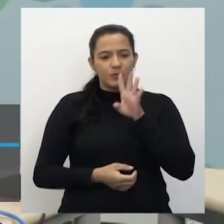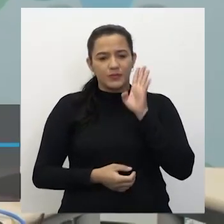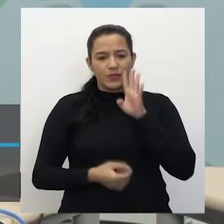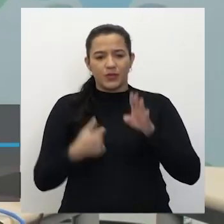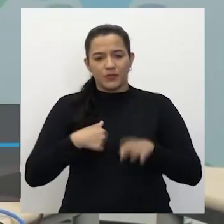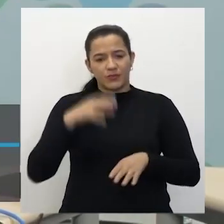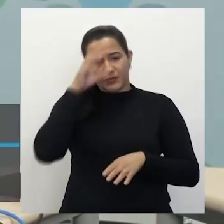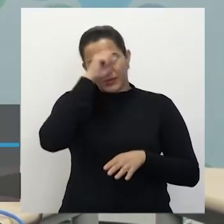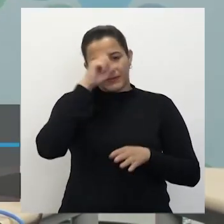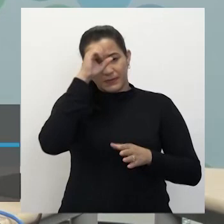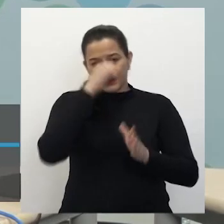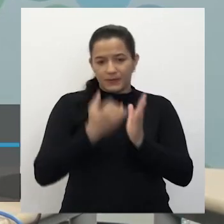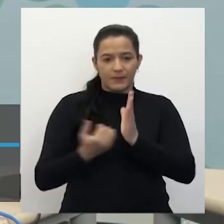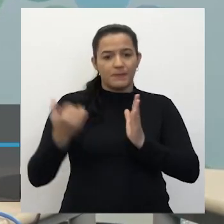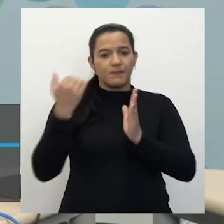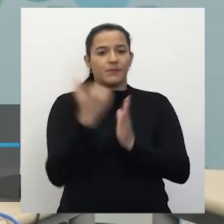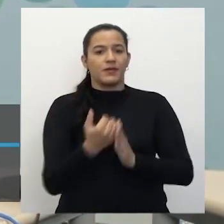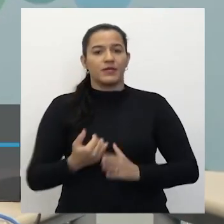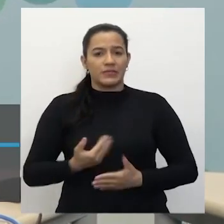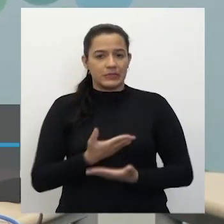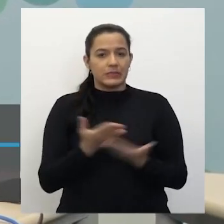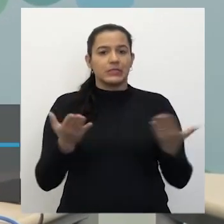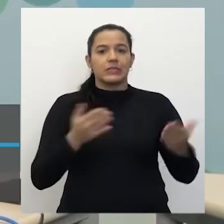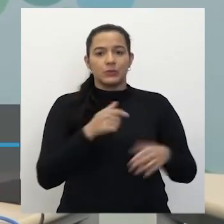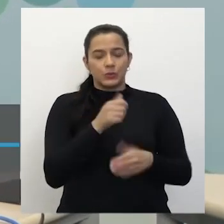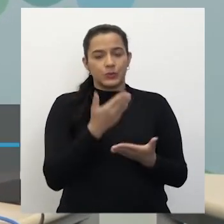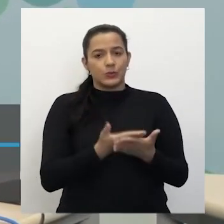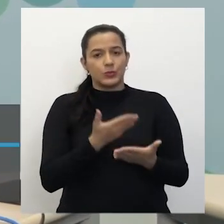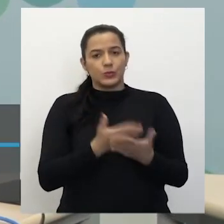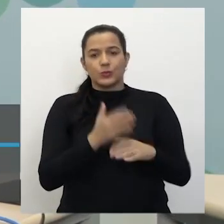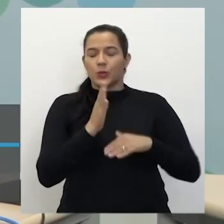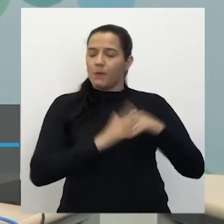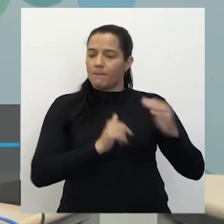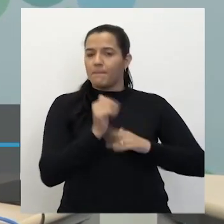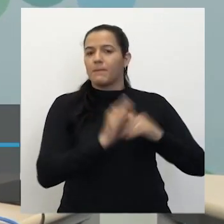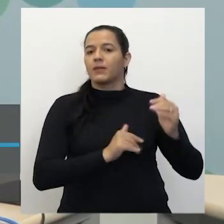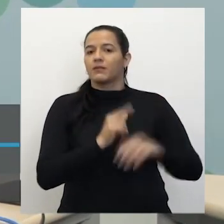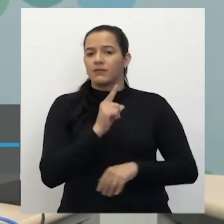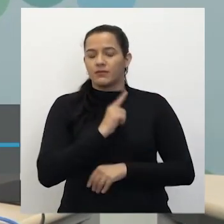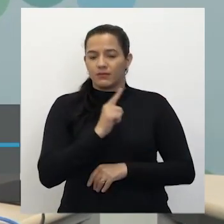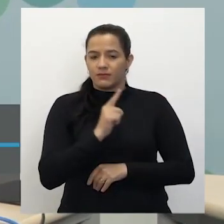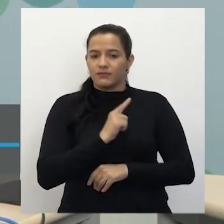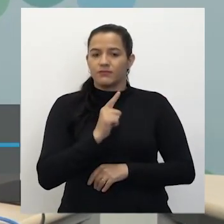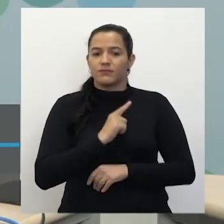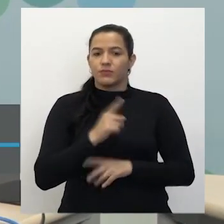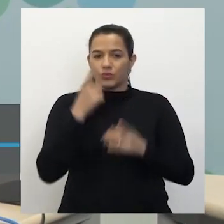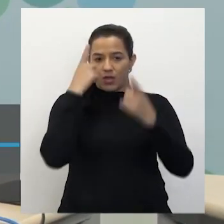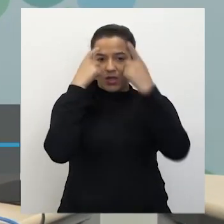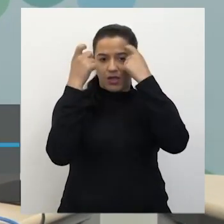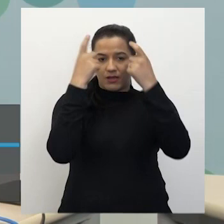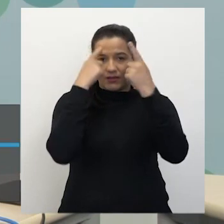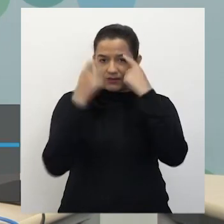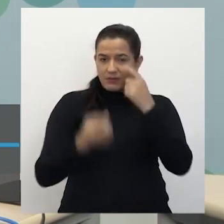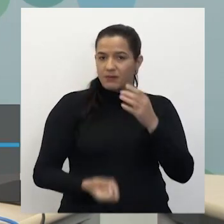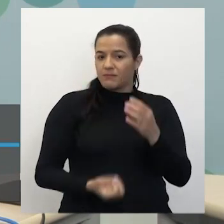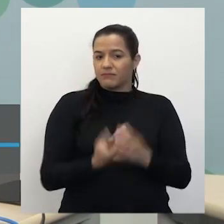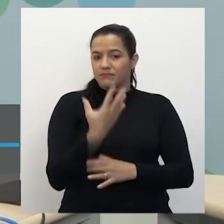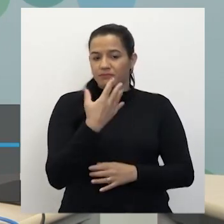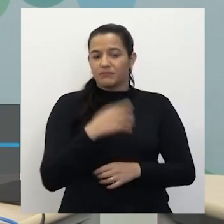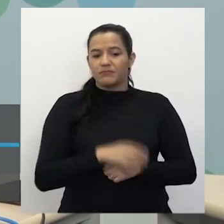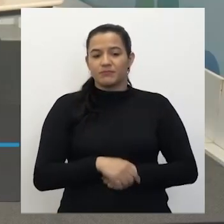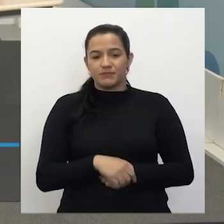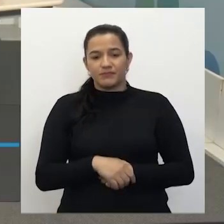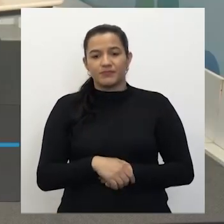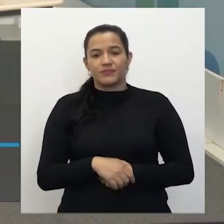que tudo, porque eles são fera. Eu acredito que vocês sejam fera nesse assunto aí de produzir slams, melhor que eu acho. Estamos